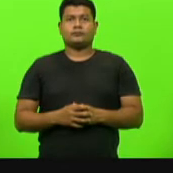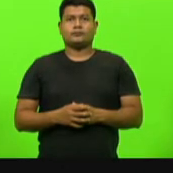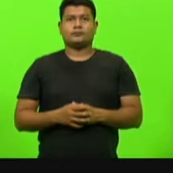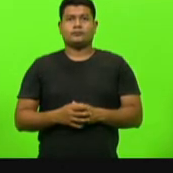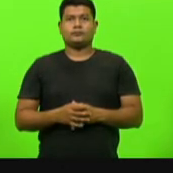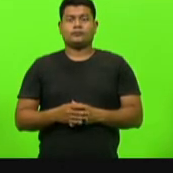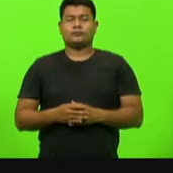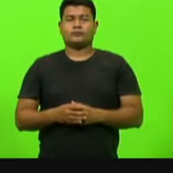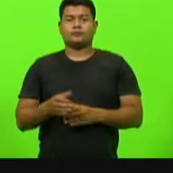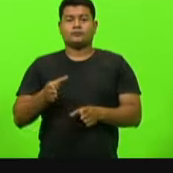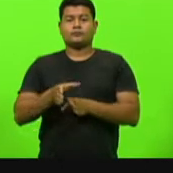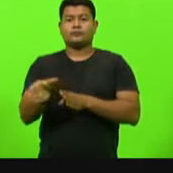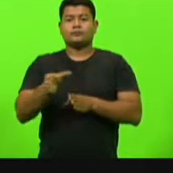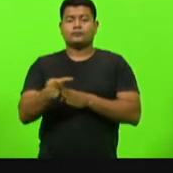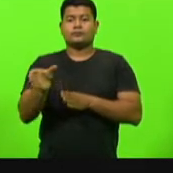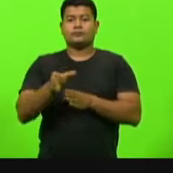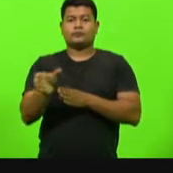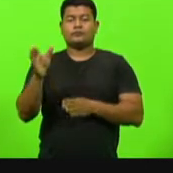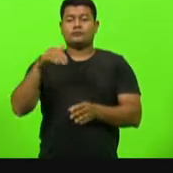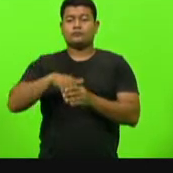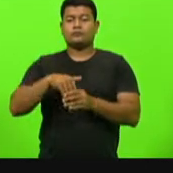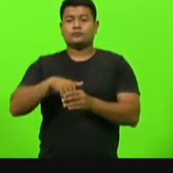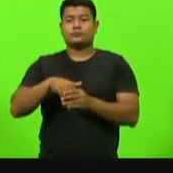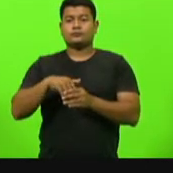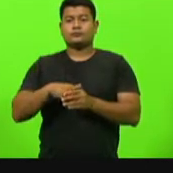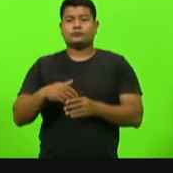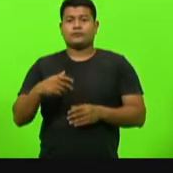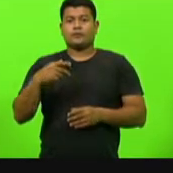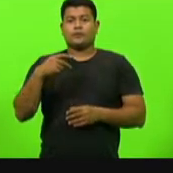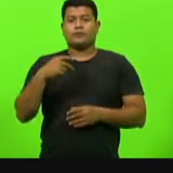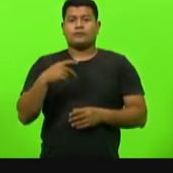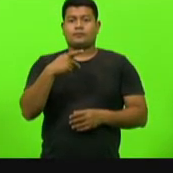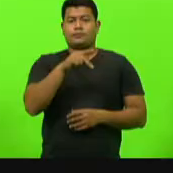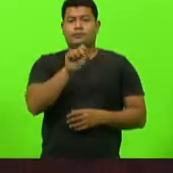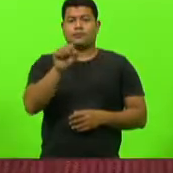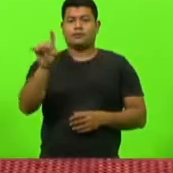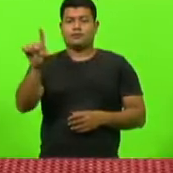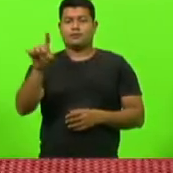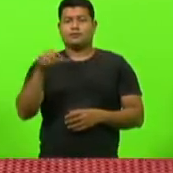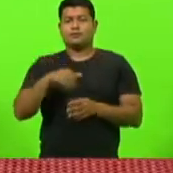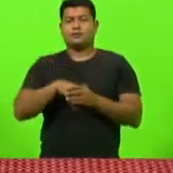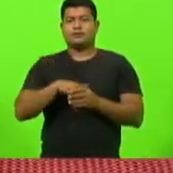Caminhamento de votação, presidente, voto 2. PSD, vota 2.